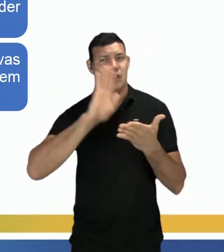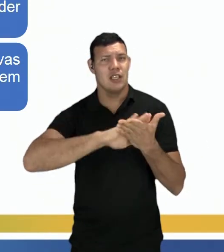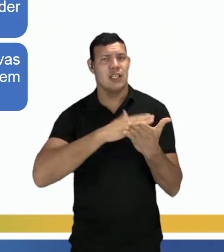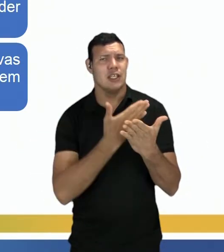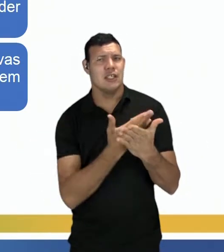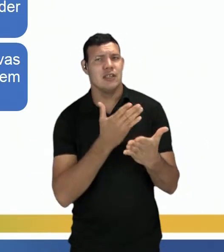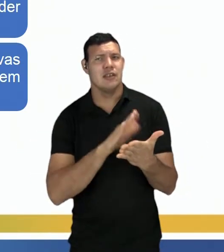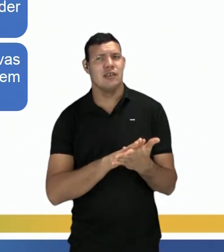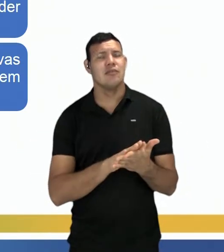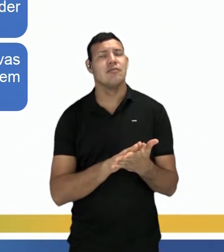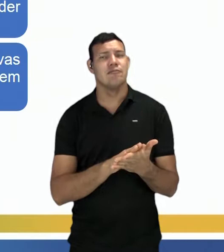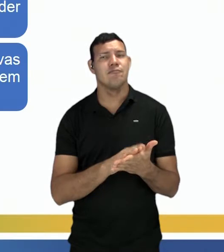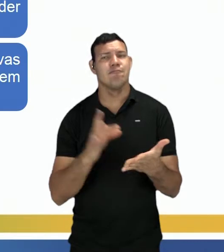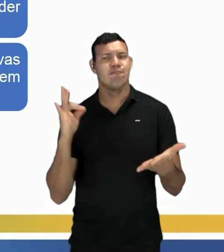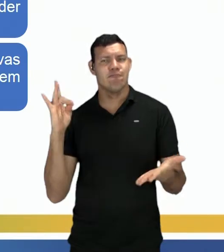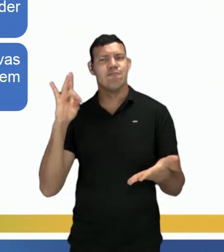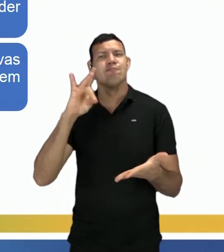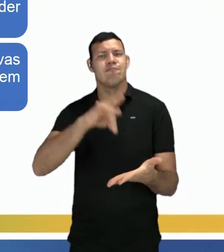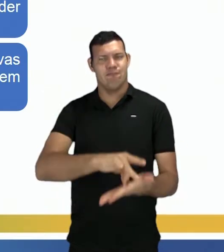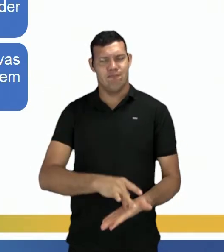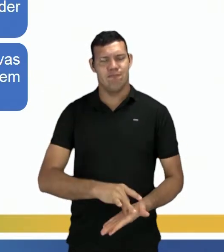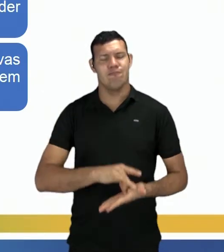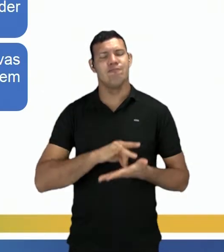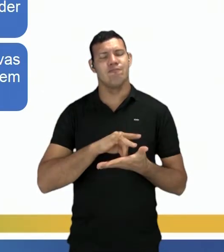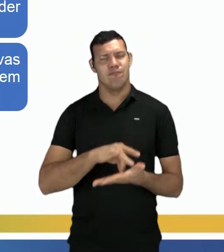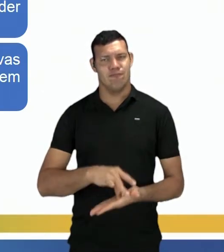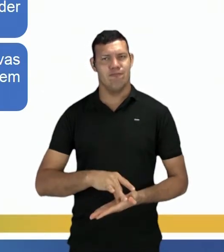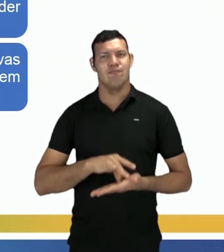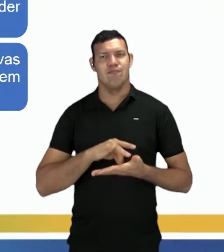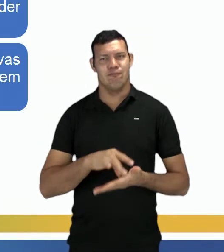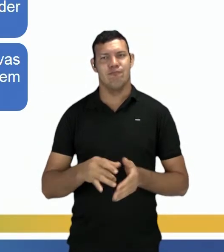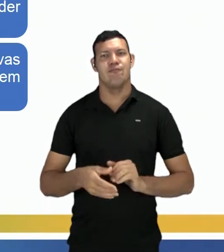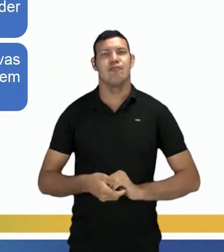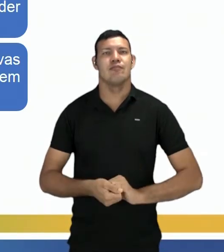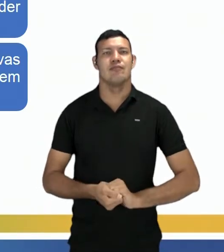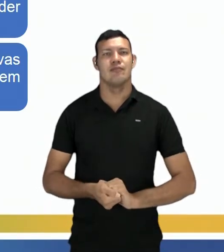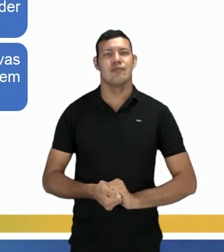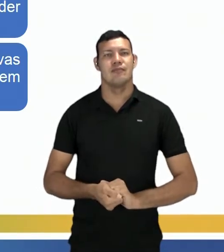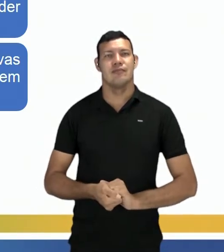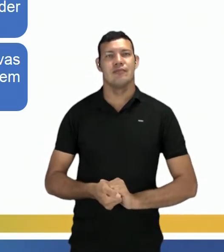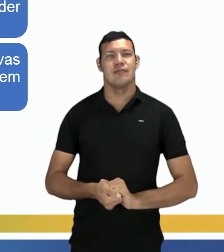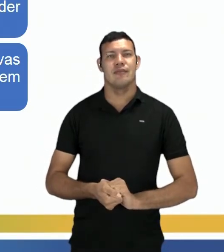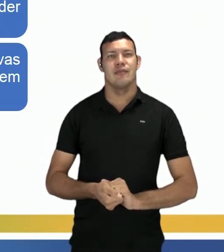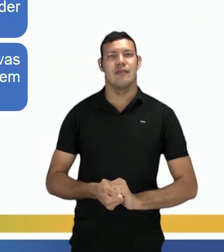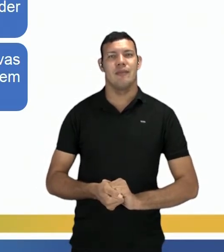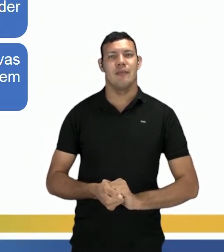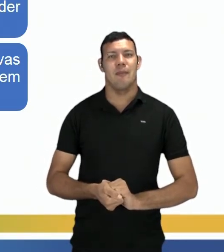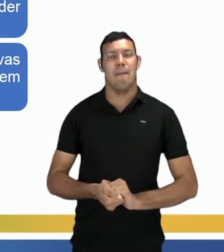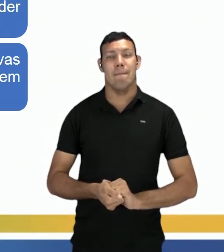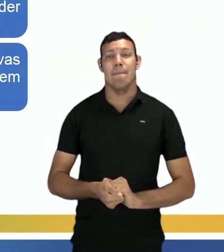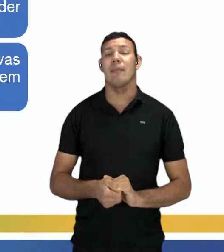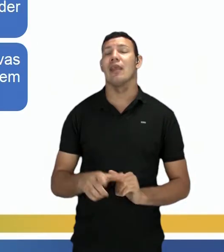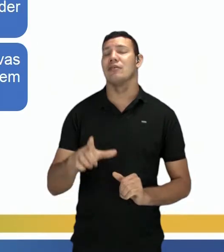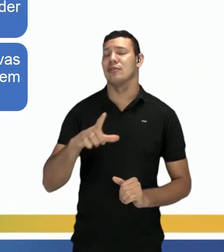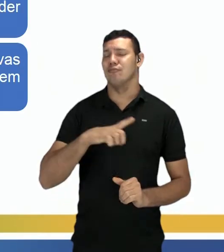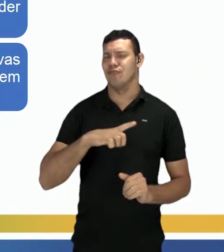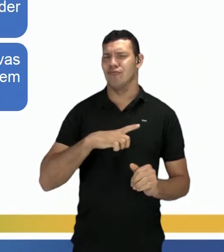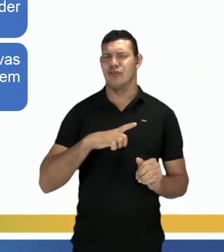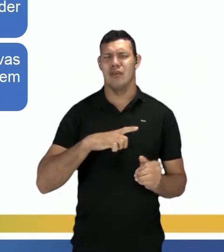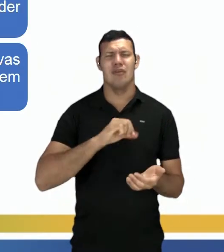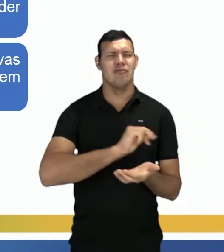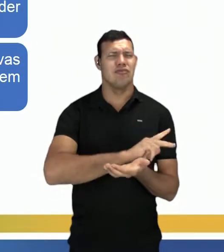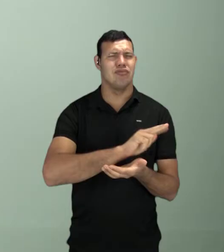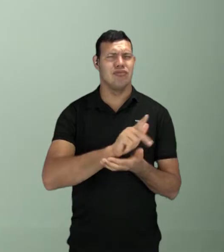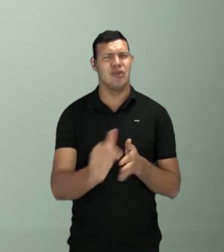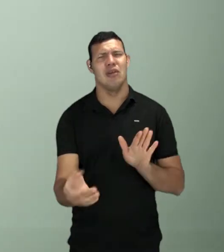dias, em nosso mundo caótico, em nosso mundo, vamos dizer assim, incerto. Há várias definições. Bom,